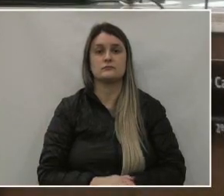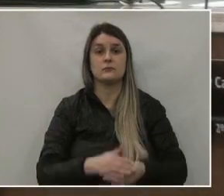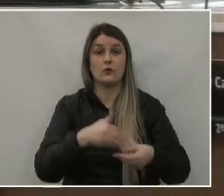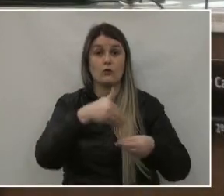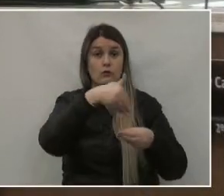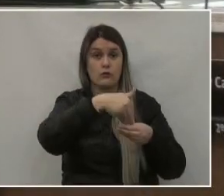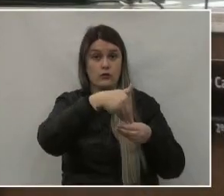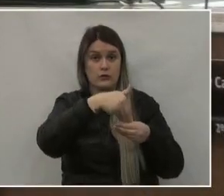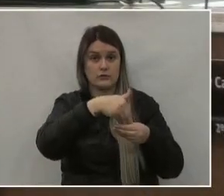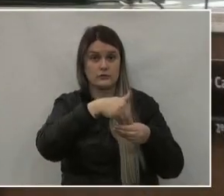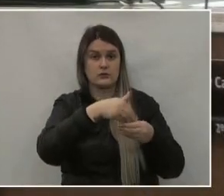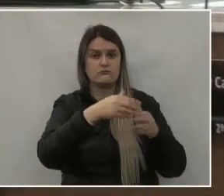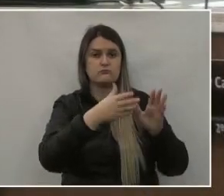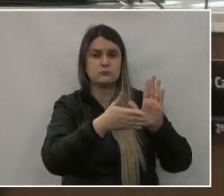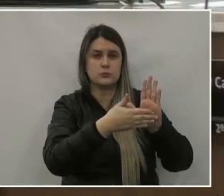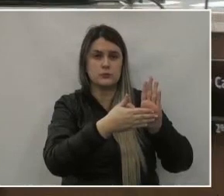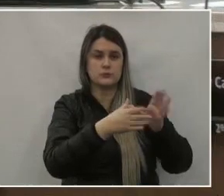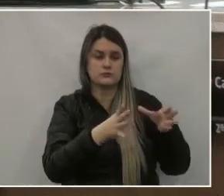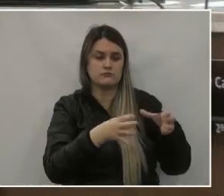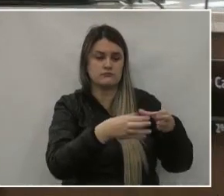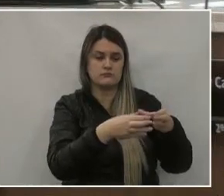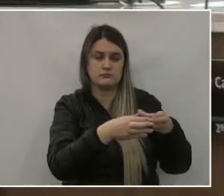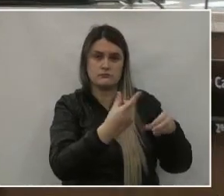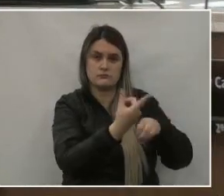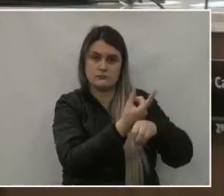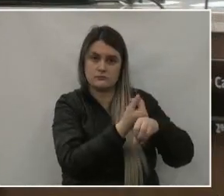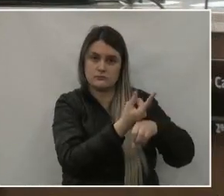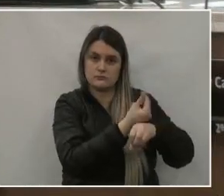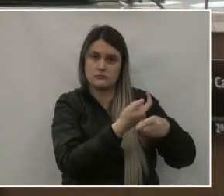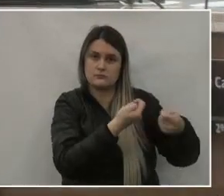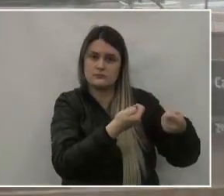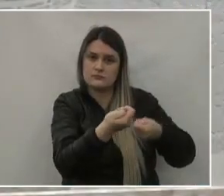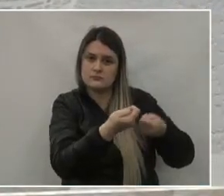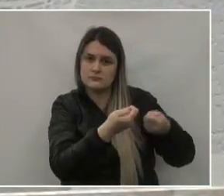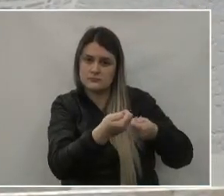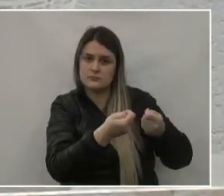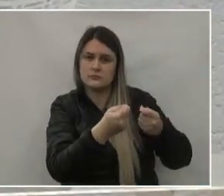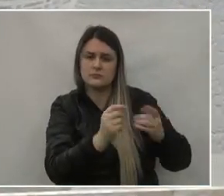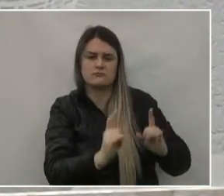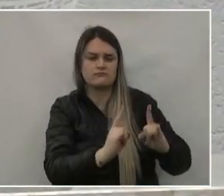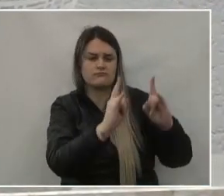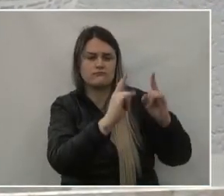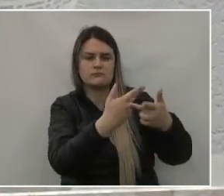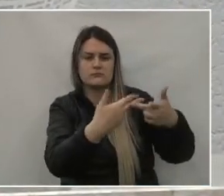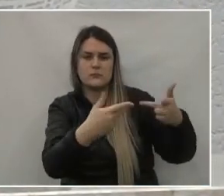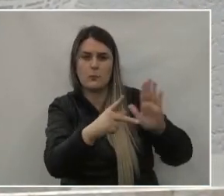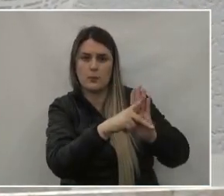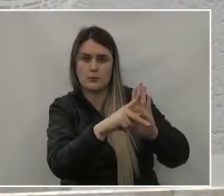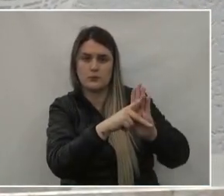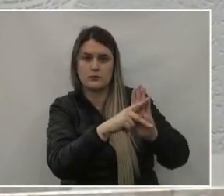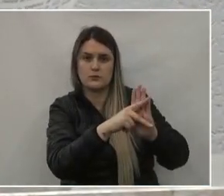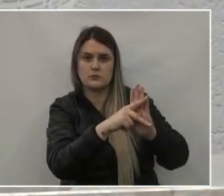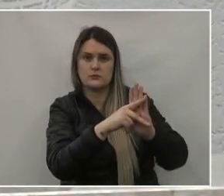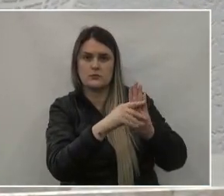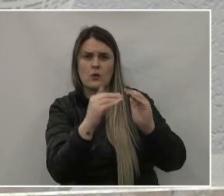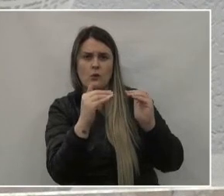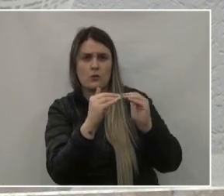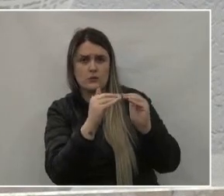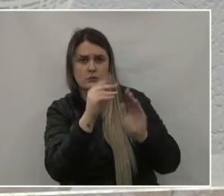Votação do parecer fundamentado da Comissão de Finanças, Orçamento e Patrimônio, favorável ao projeto de lei ordinária número